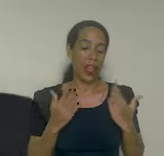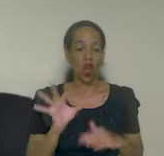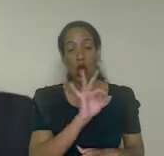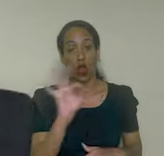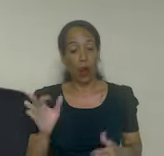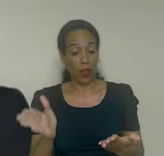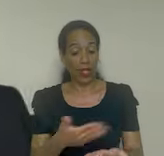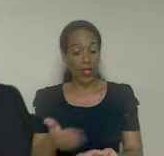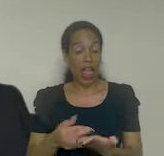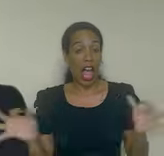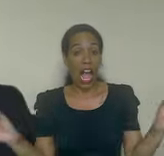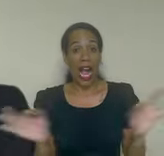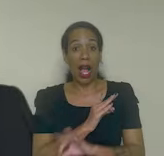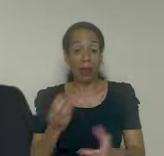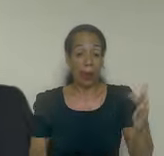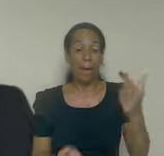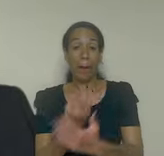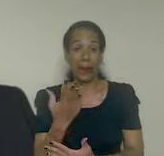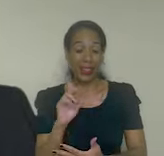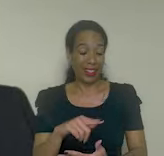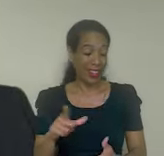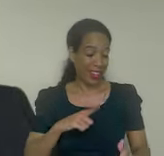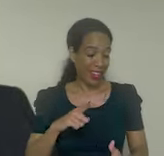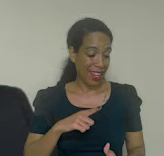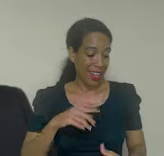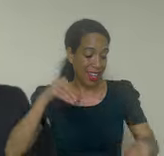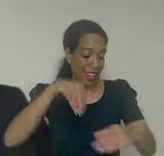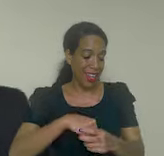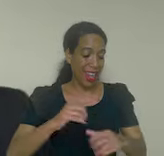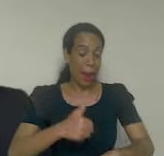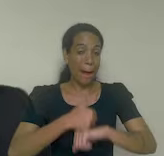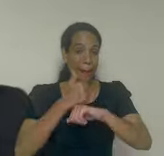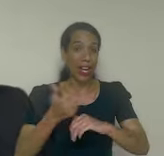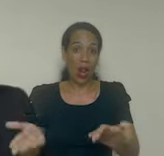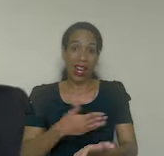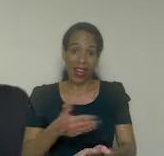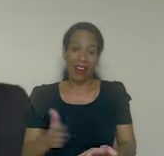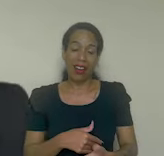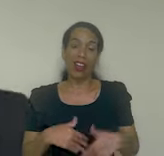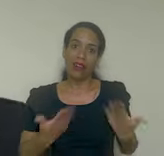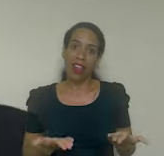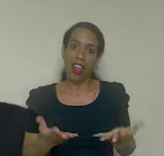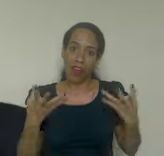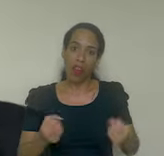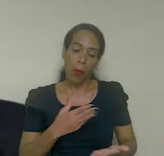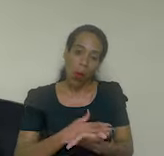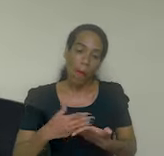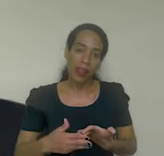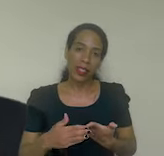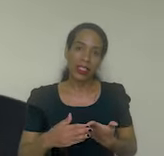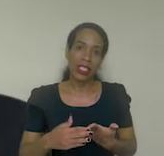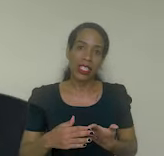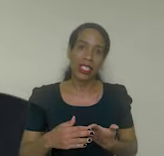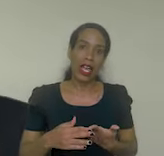novo livro que acabou de ser publicado e que está agora no mercado, nas melhores livrarias. Então, como eu falei, eu vou começar aqui pela